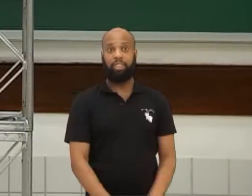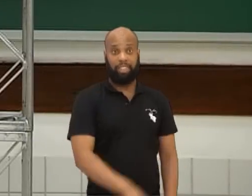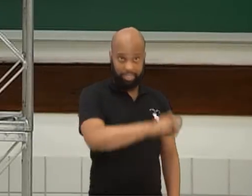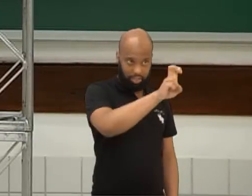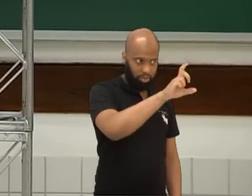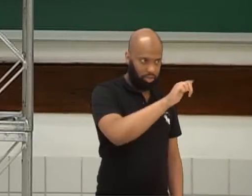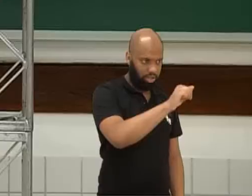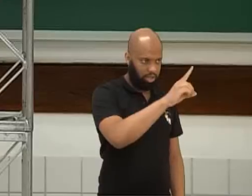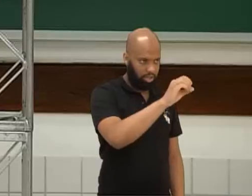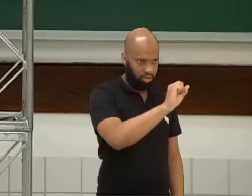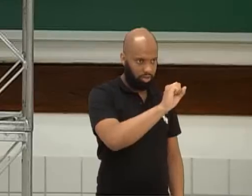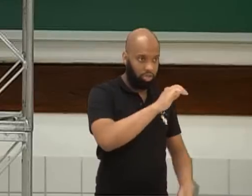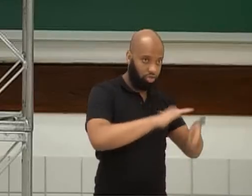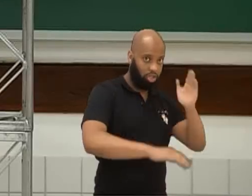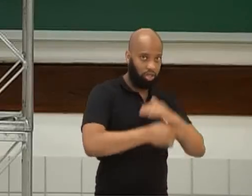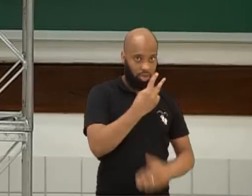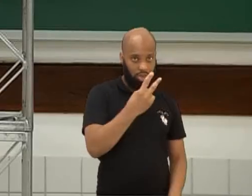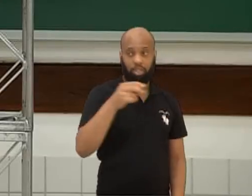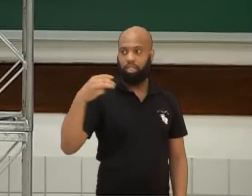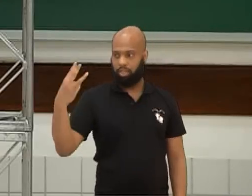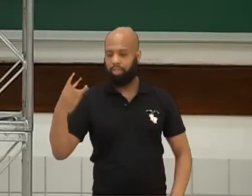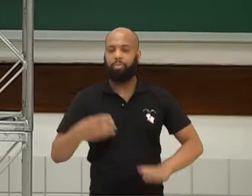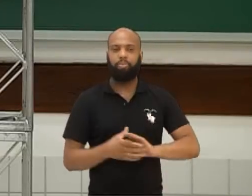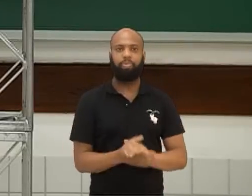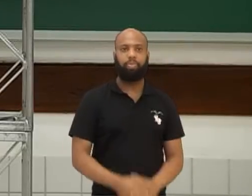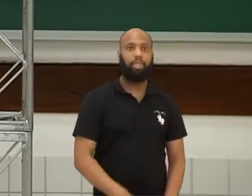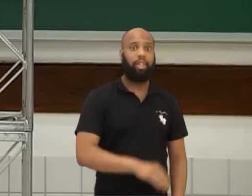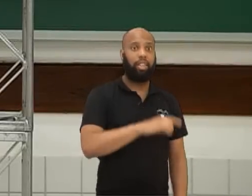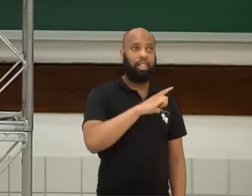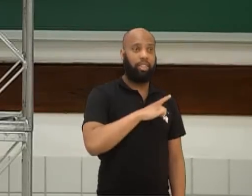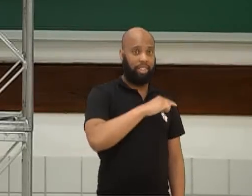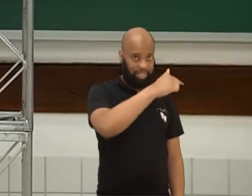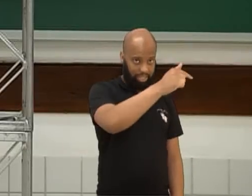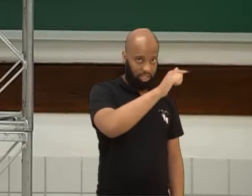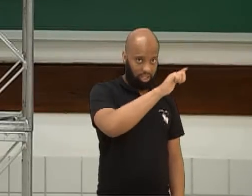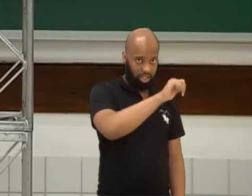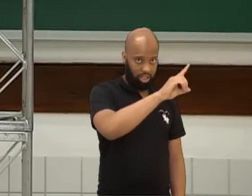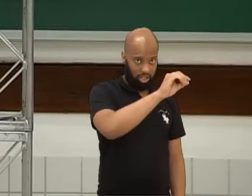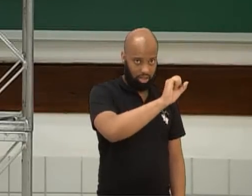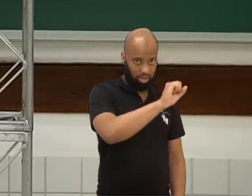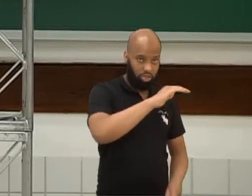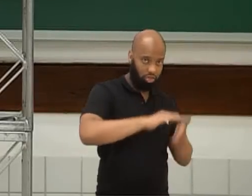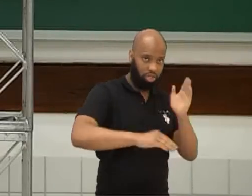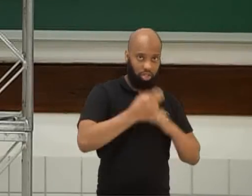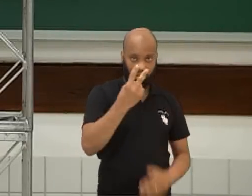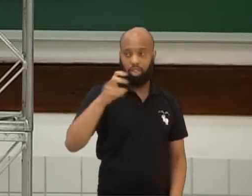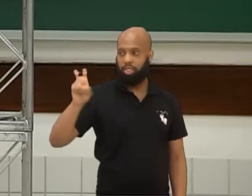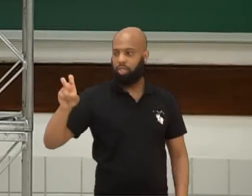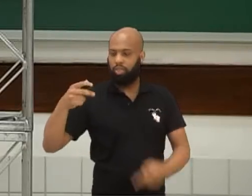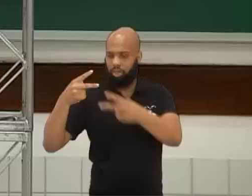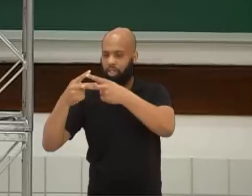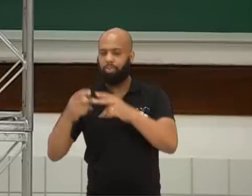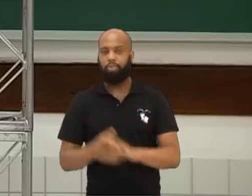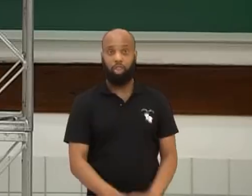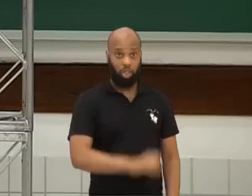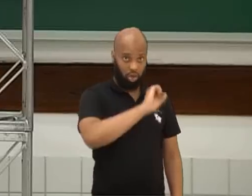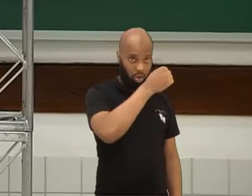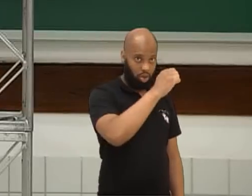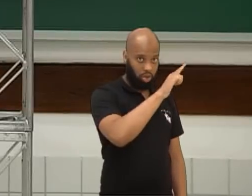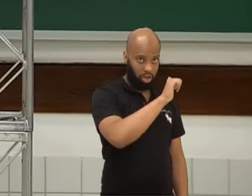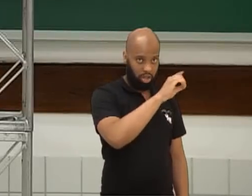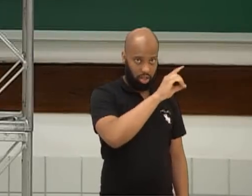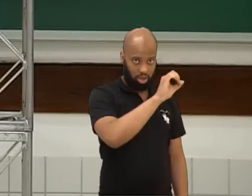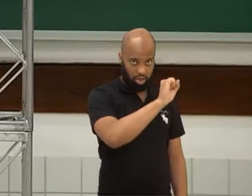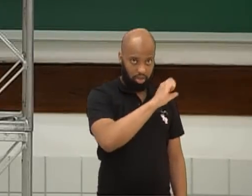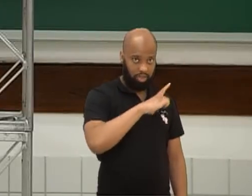lados, 3 triângulos. O heptágono, 7 lados, 5 triângulos. O octógono, que a gente